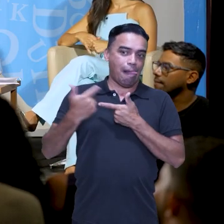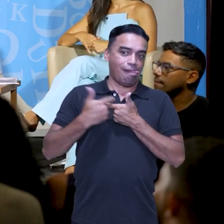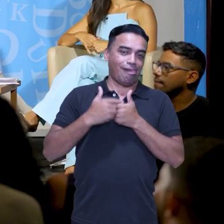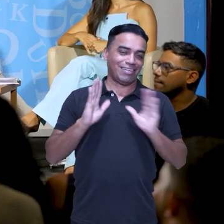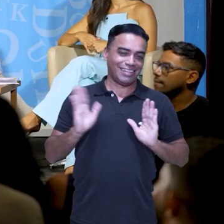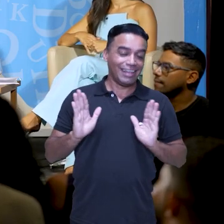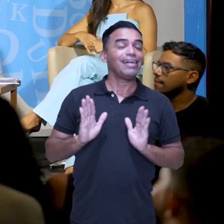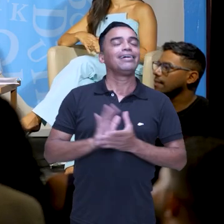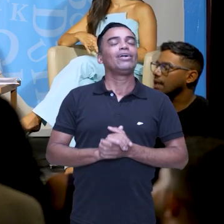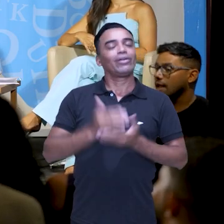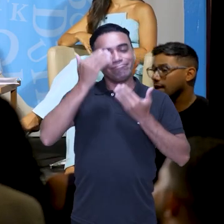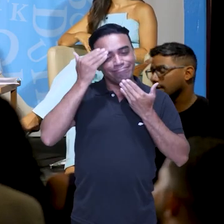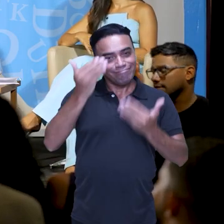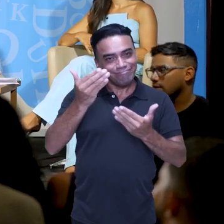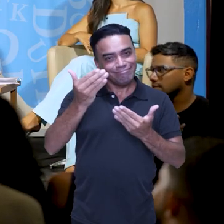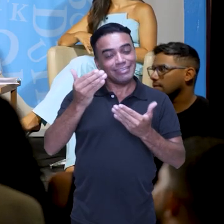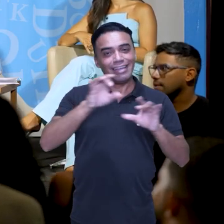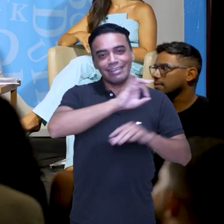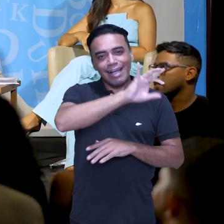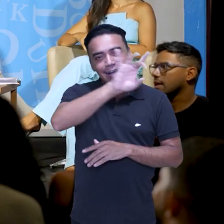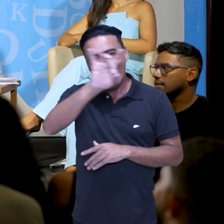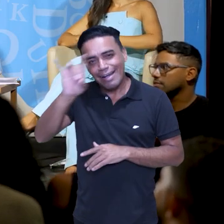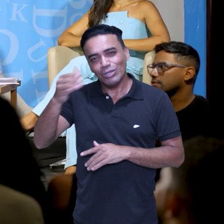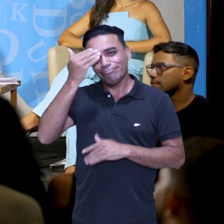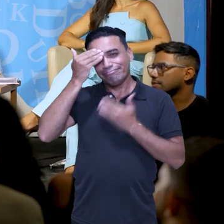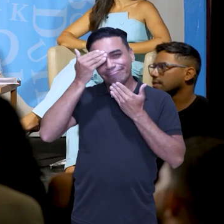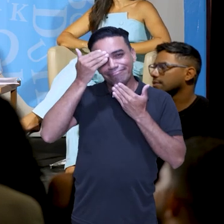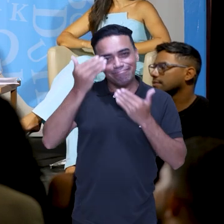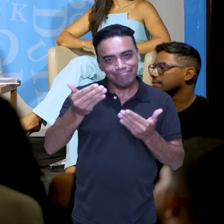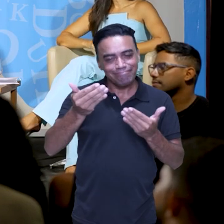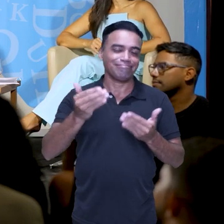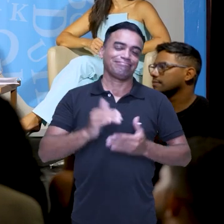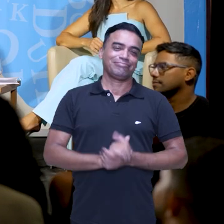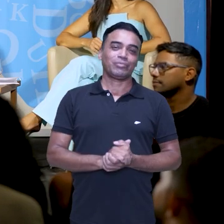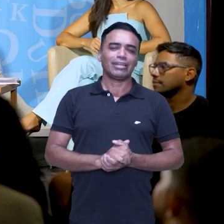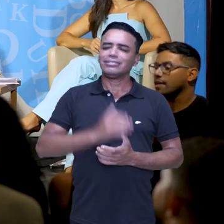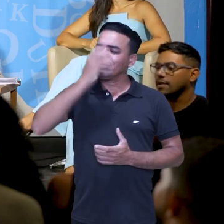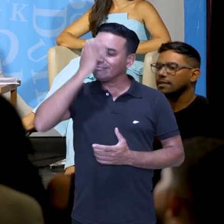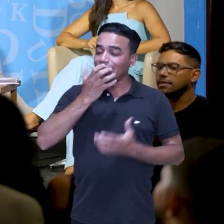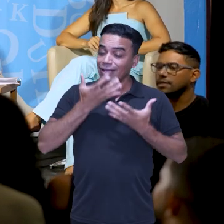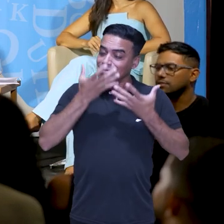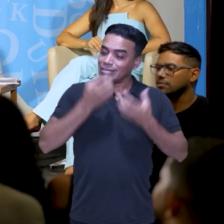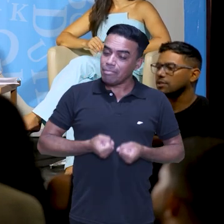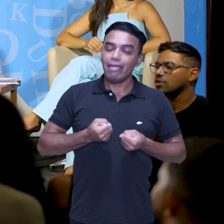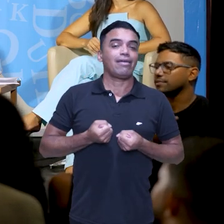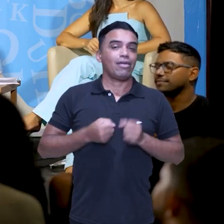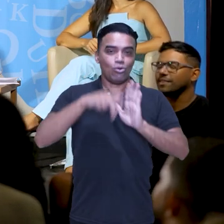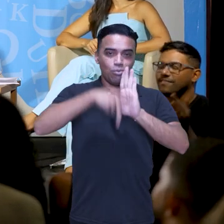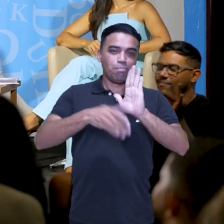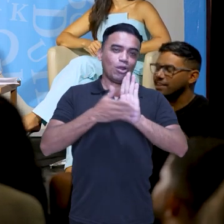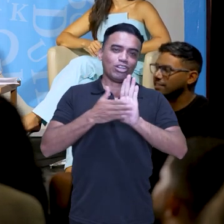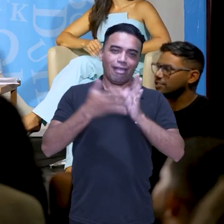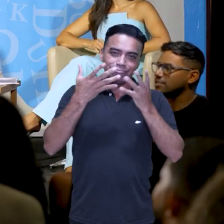falar, mas eu queria agradecer de coração a cada um de vocês que realmente recebeu a gente de braços abertos